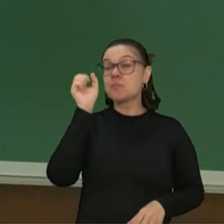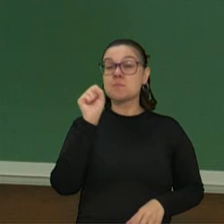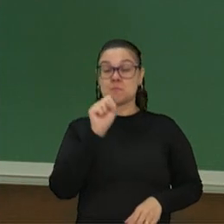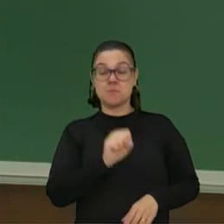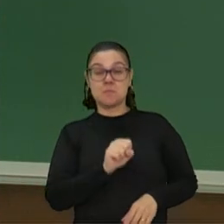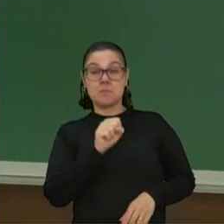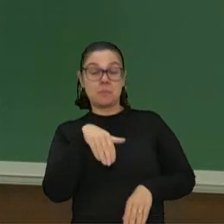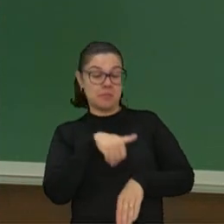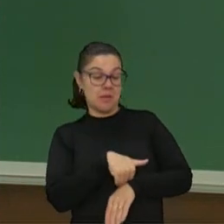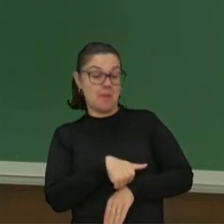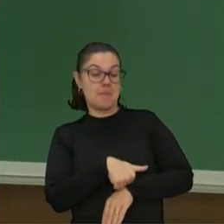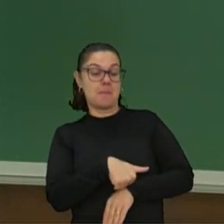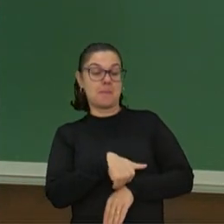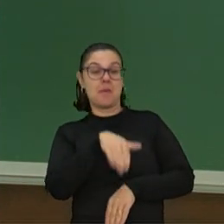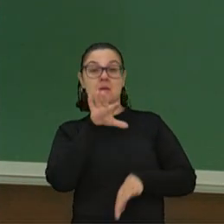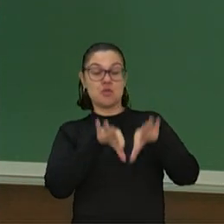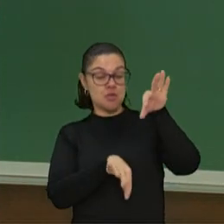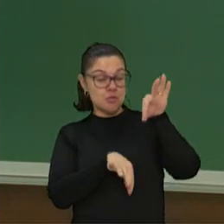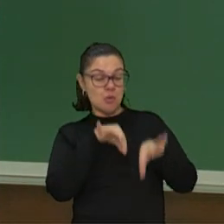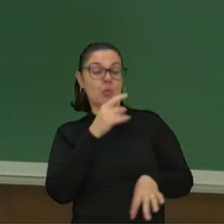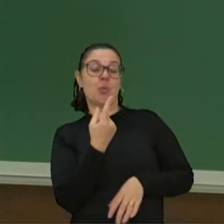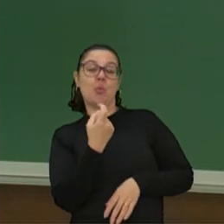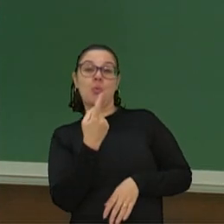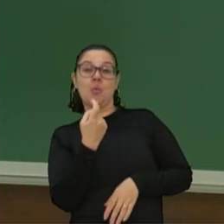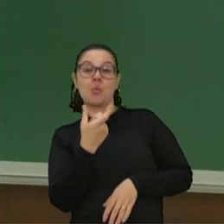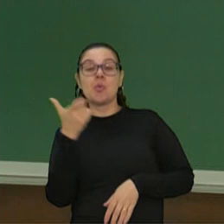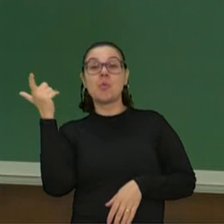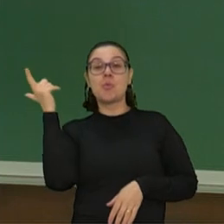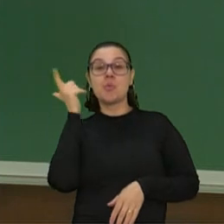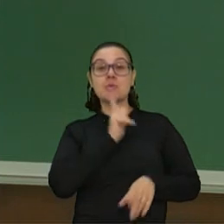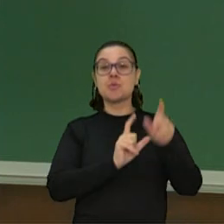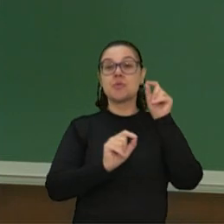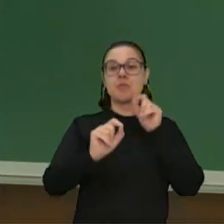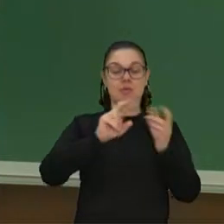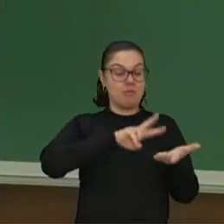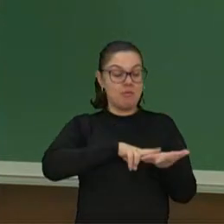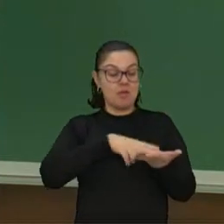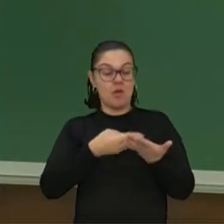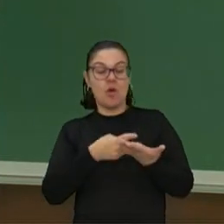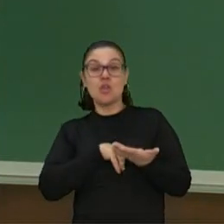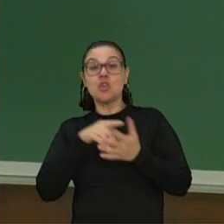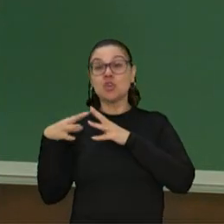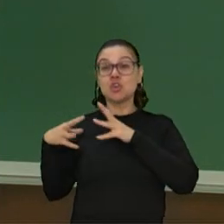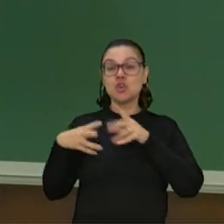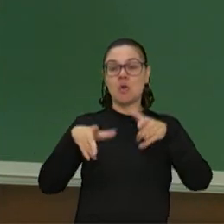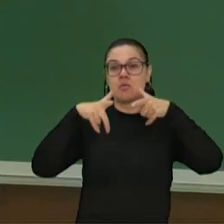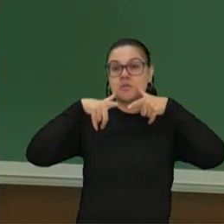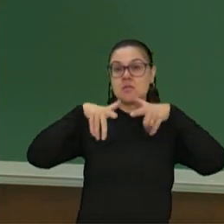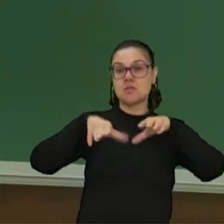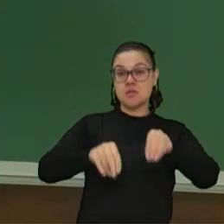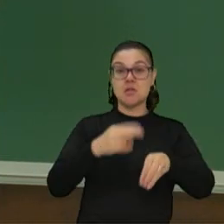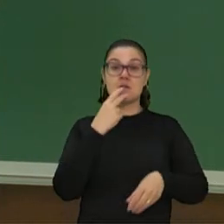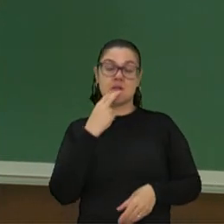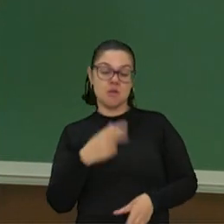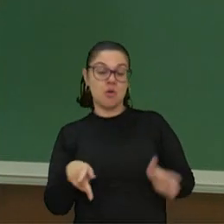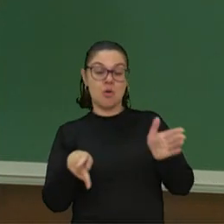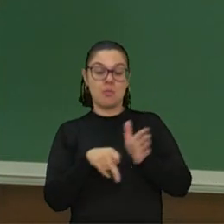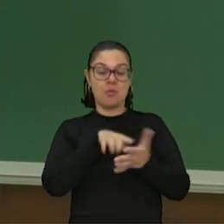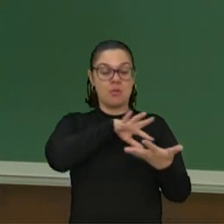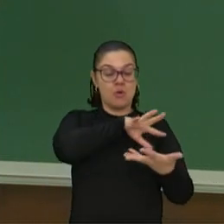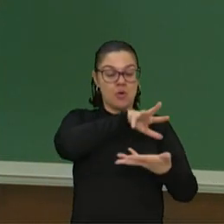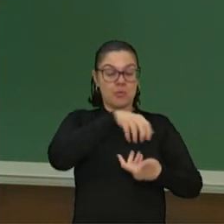a peça dele foi o único dramaturgo que teve as peças traduzidas para quase todas as línguas